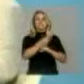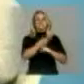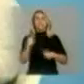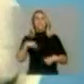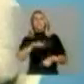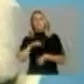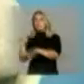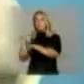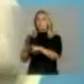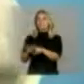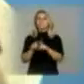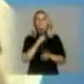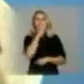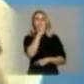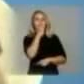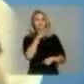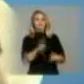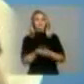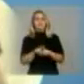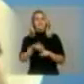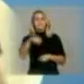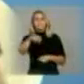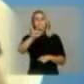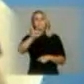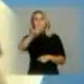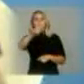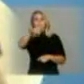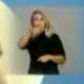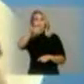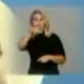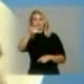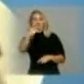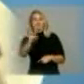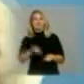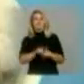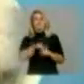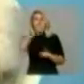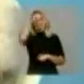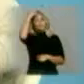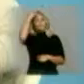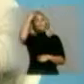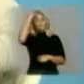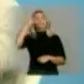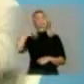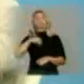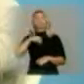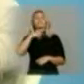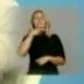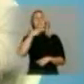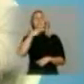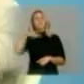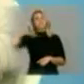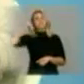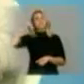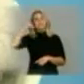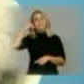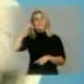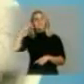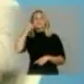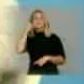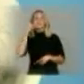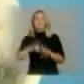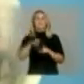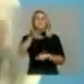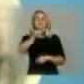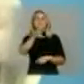esse bate-papo a empresária Mônica Silva Teles, que é sobrinha neta da ex-deputada Maria da Conceição da Costa